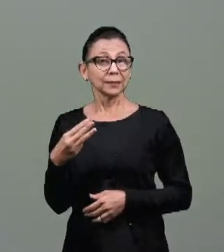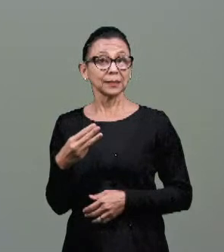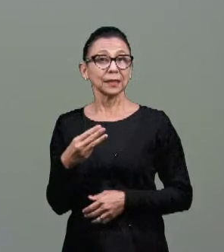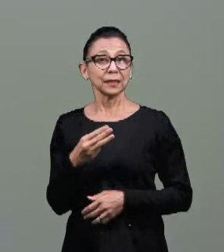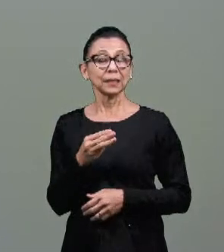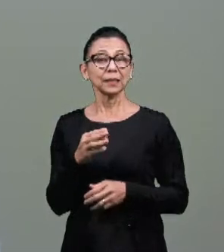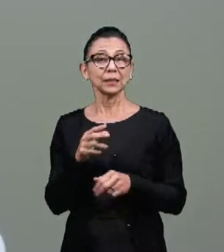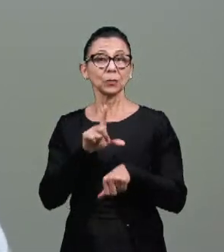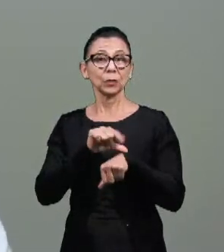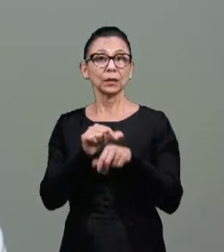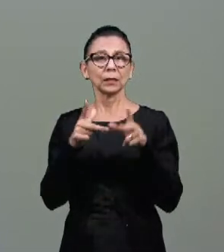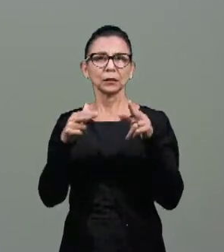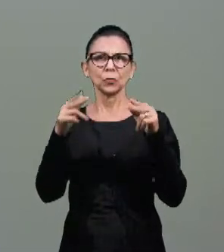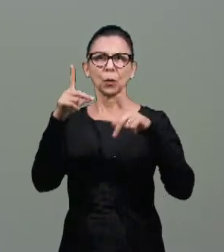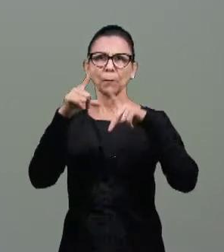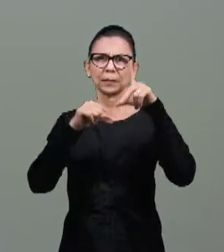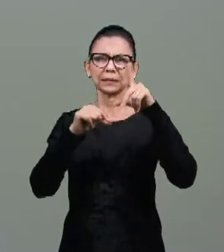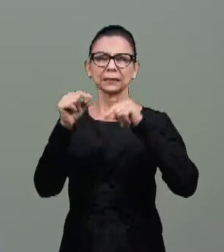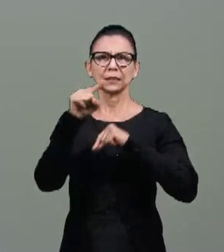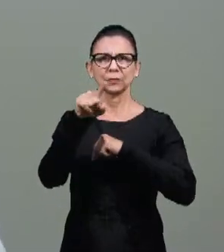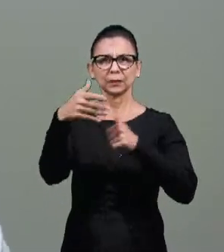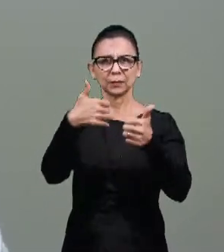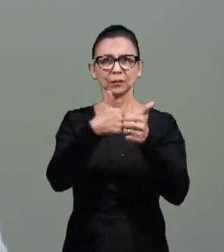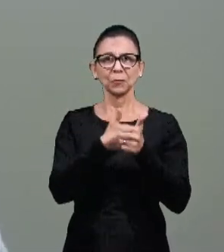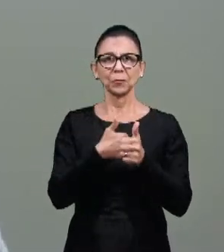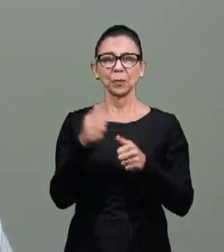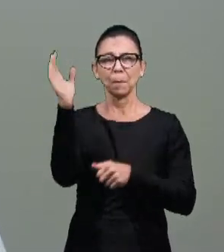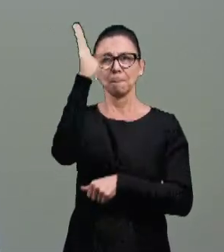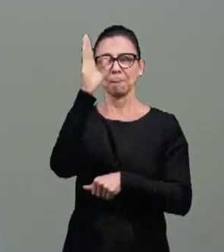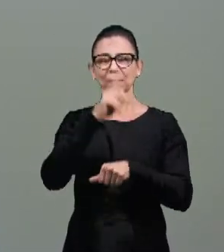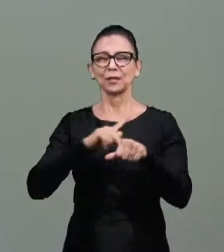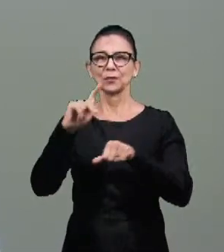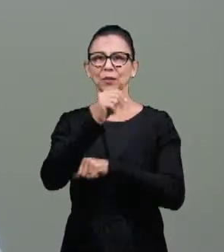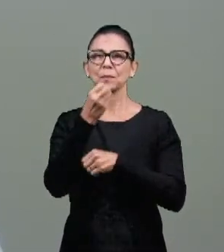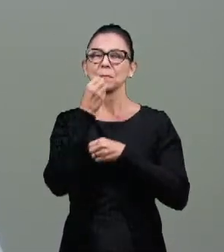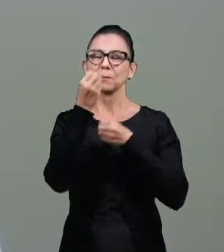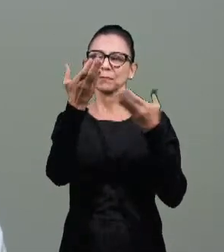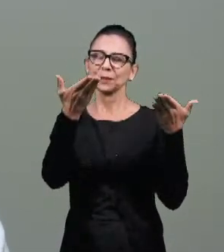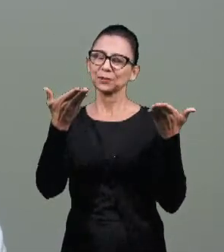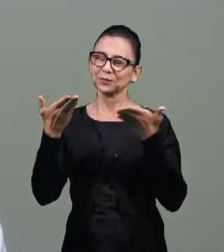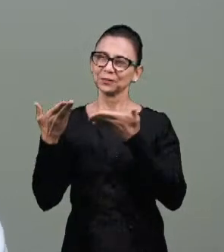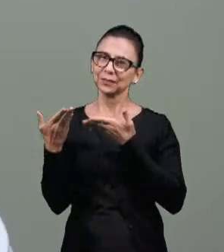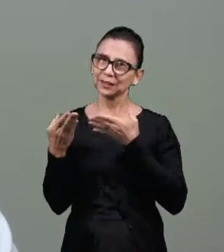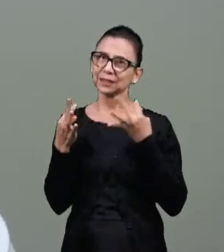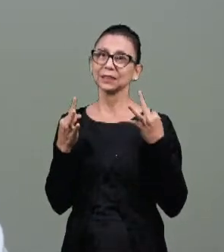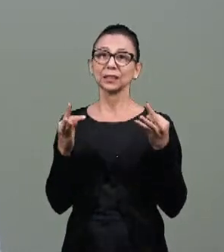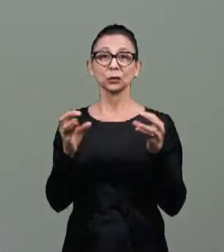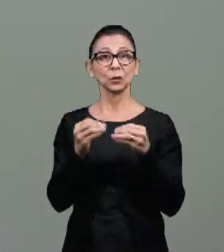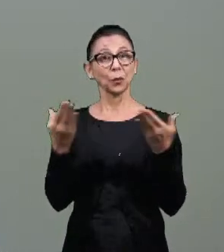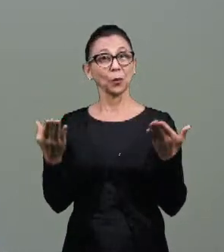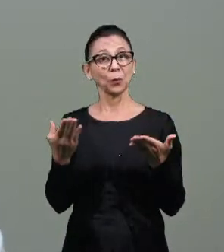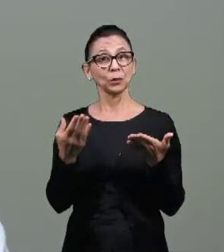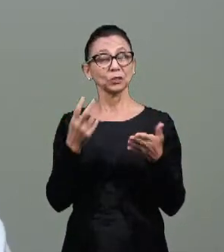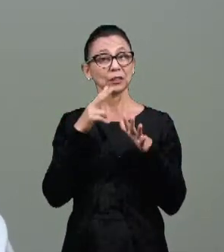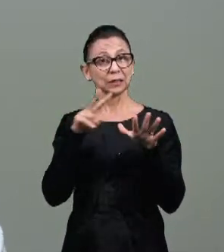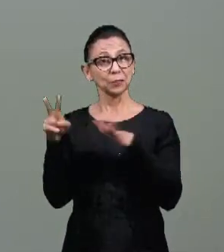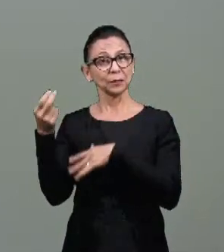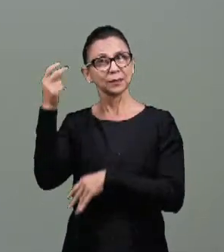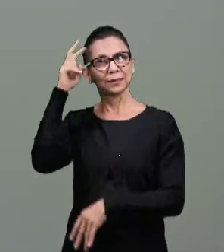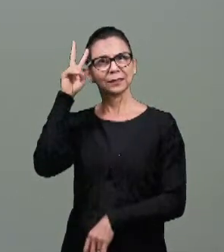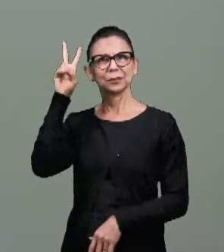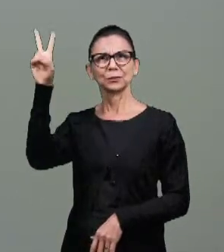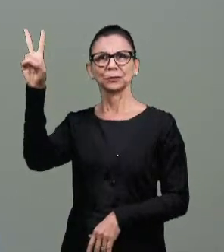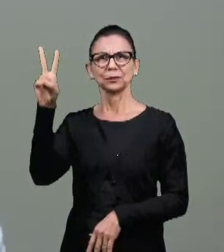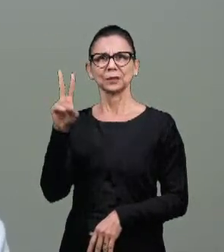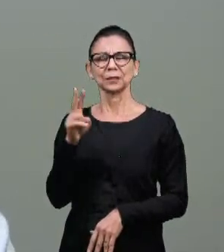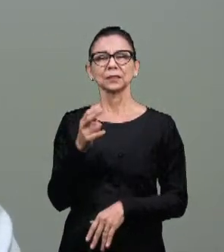agora também no Brasil e no exterior. Seja bem-vindo, seja bem-vinda. E hoje é segunda-feira, dia 16 de agosto